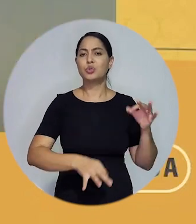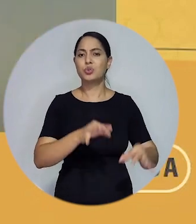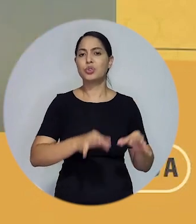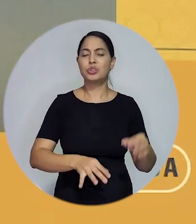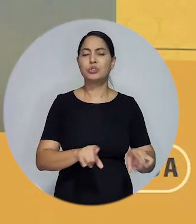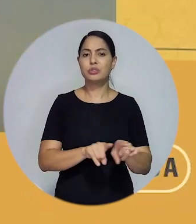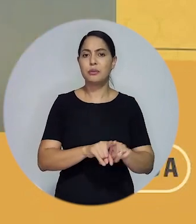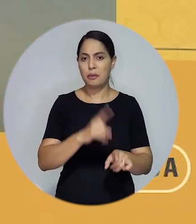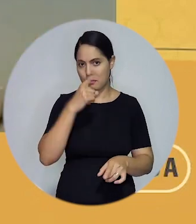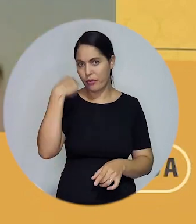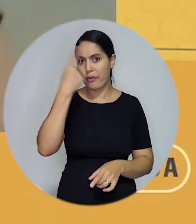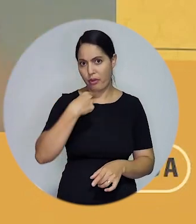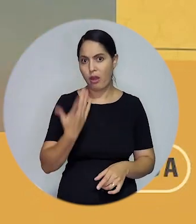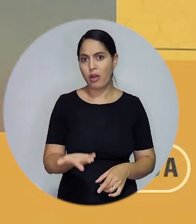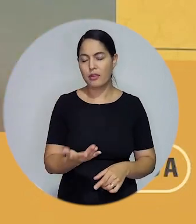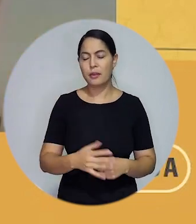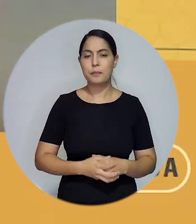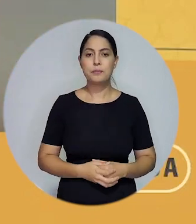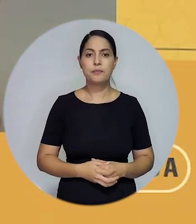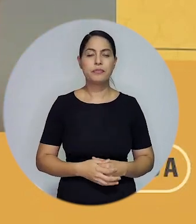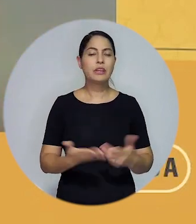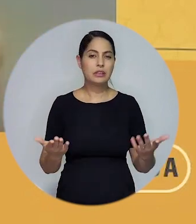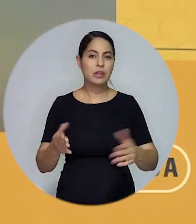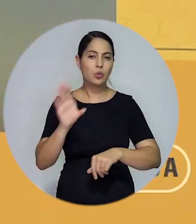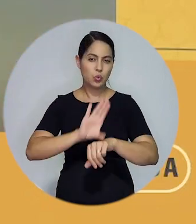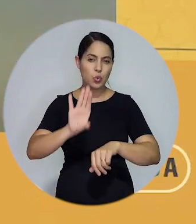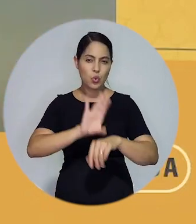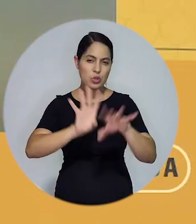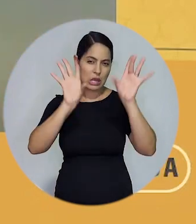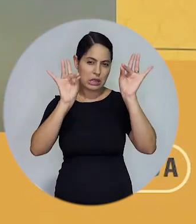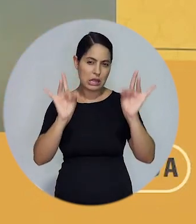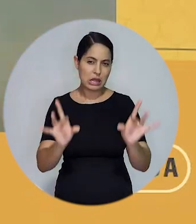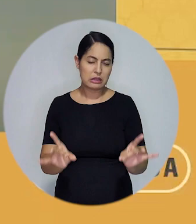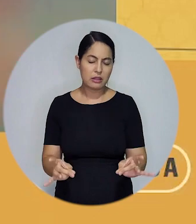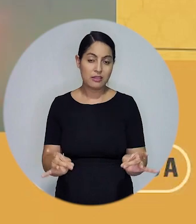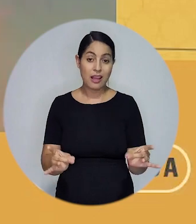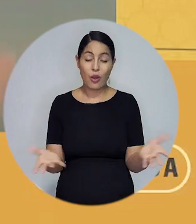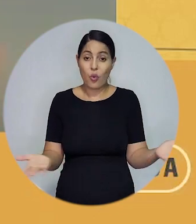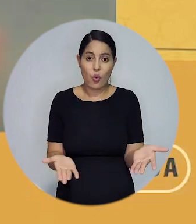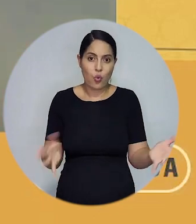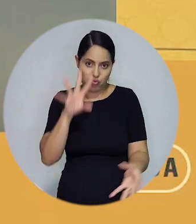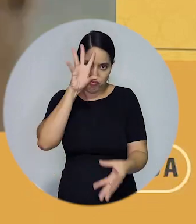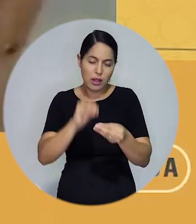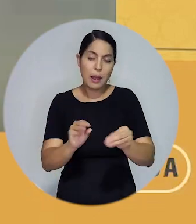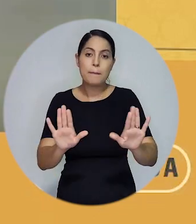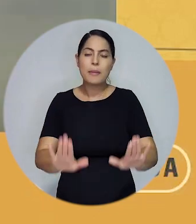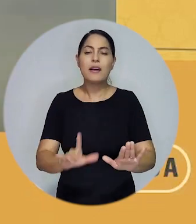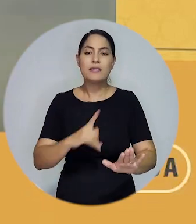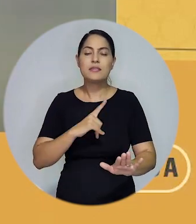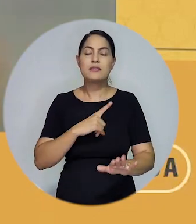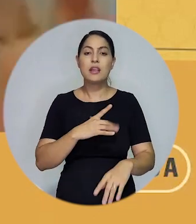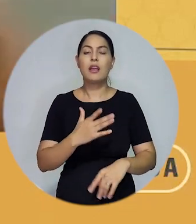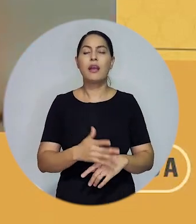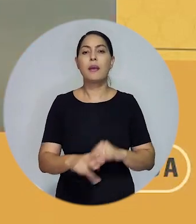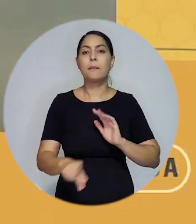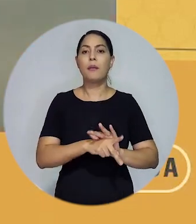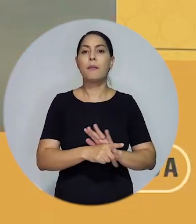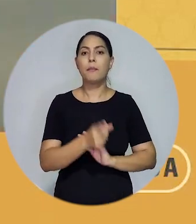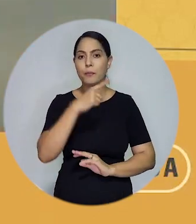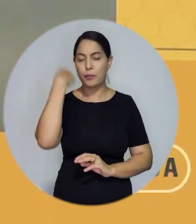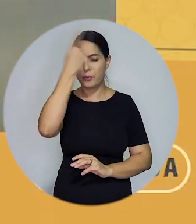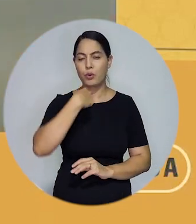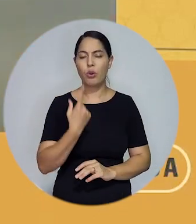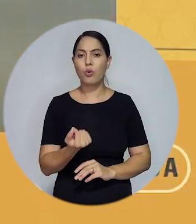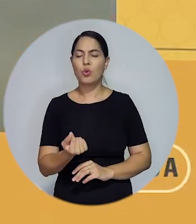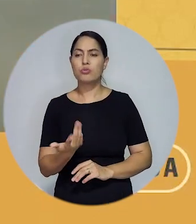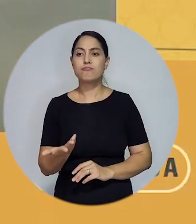dessas pessoas do meu jurídico, eu vou ter mais ou menos um custo por hora. No curso a gente detalha bem esse assunto, aqui não é o caso, mas você vai ter lá o teu custo